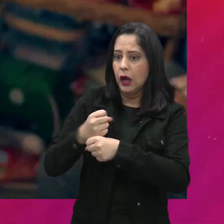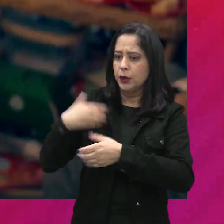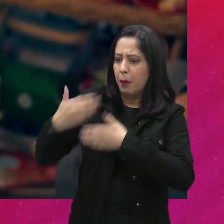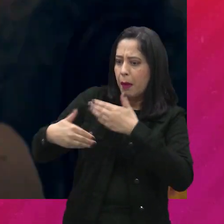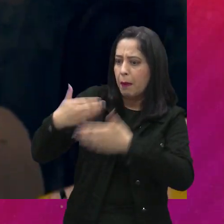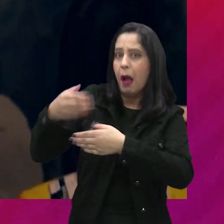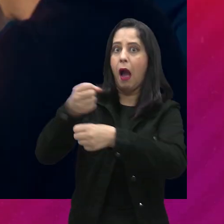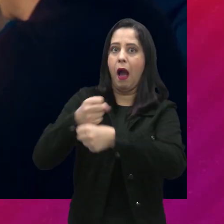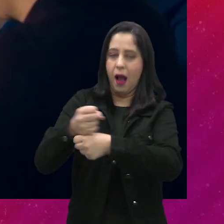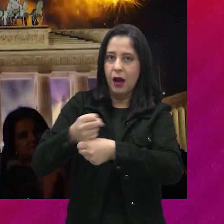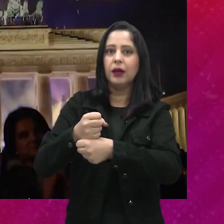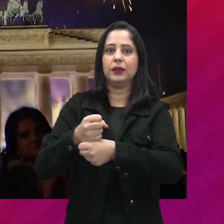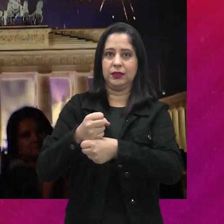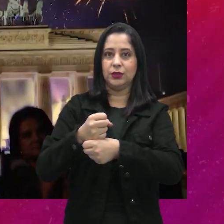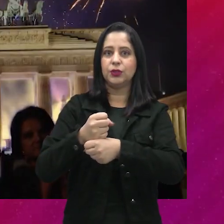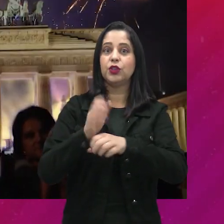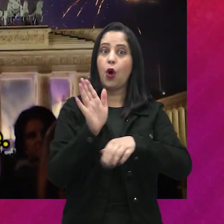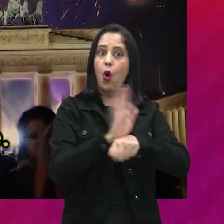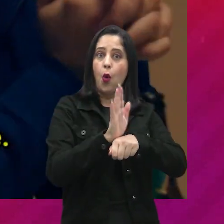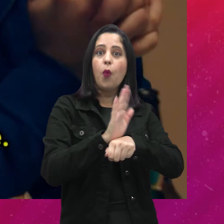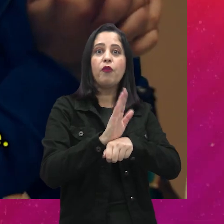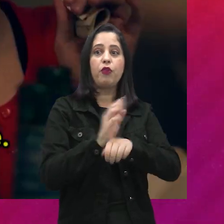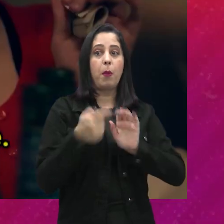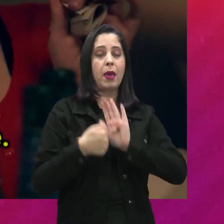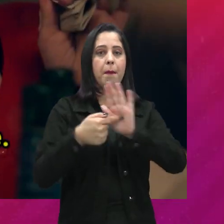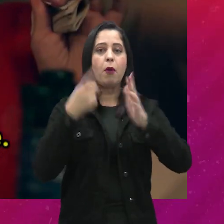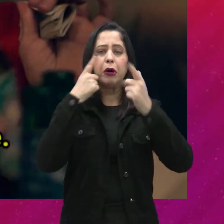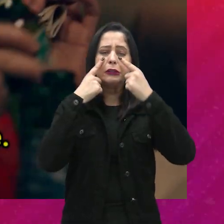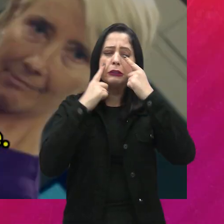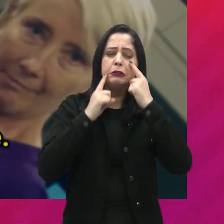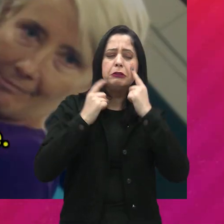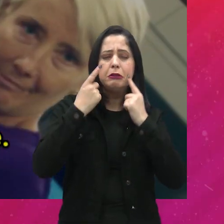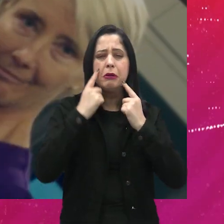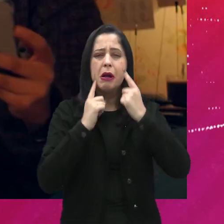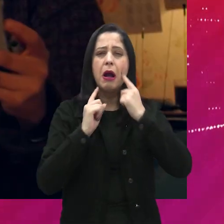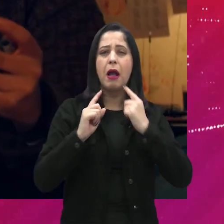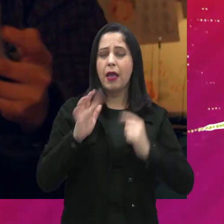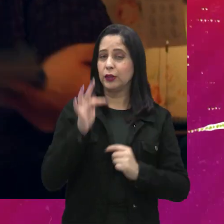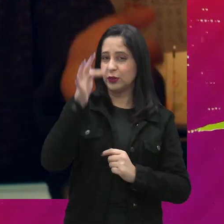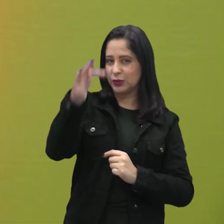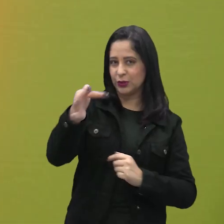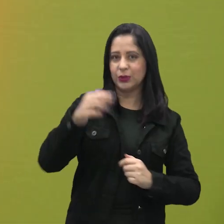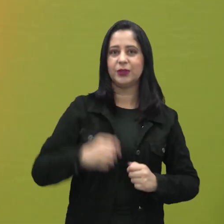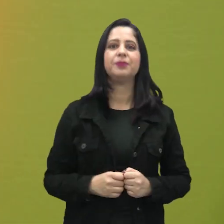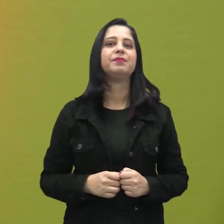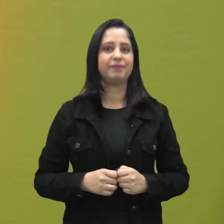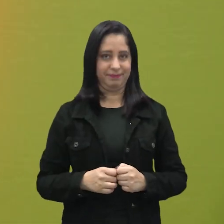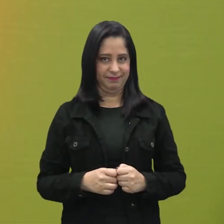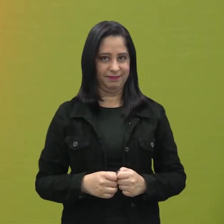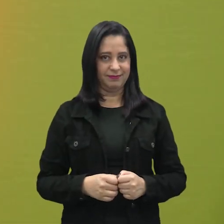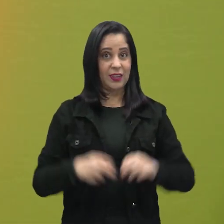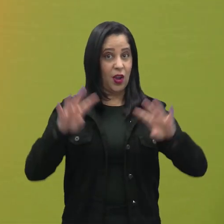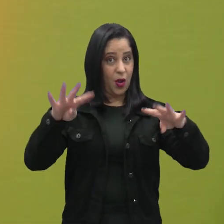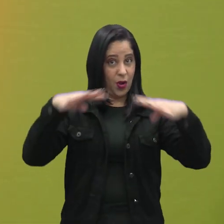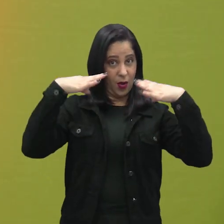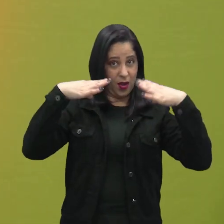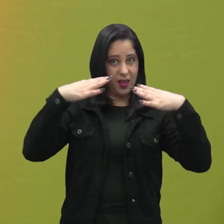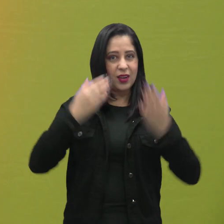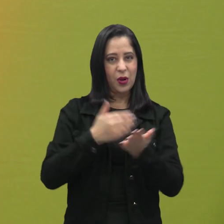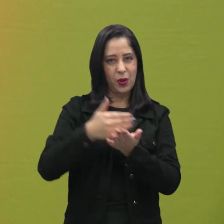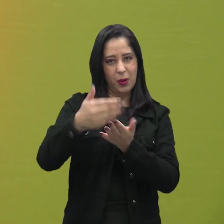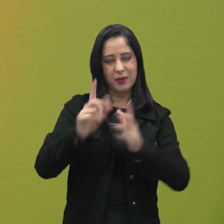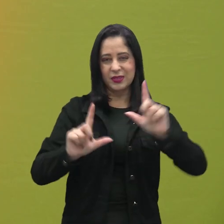uma produção impactante que mistura drama e ficção para fazer uma reflexão sobre o futuro. Então, fica com a gente. O